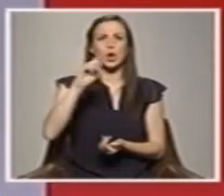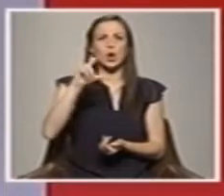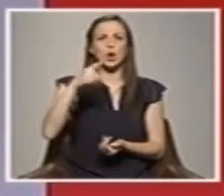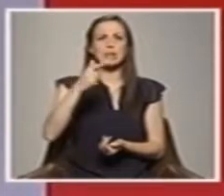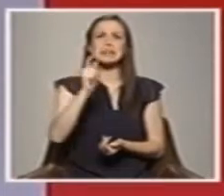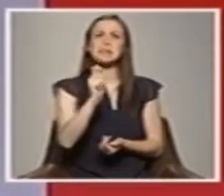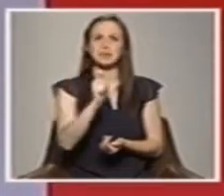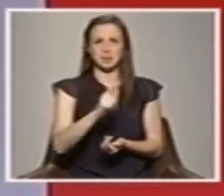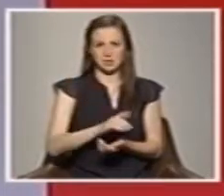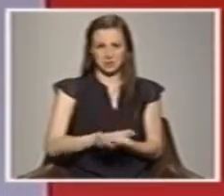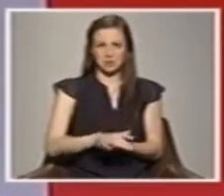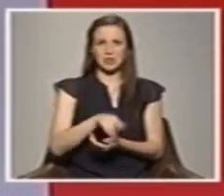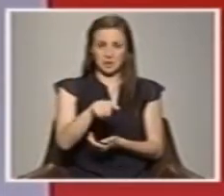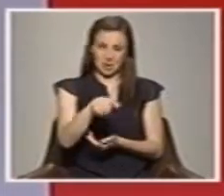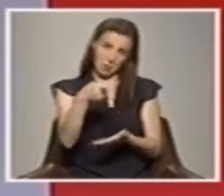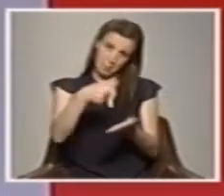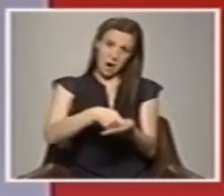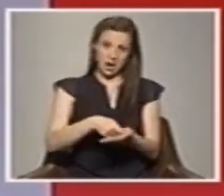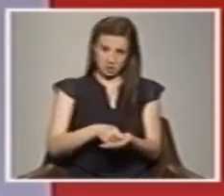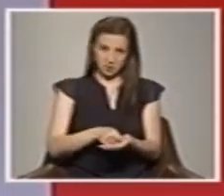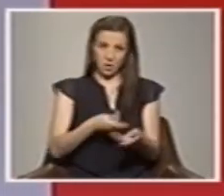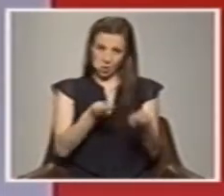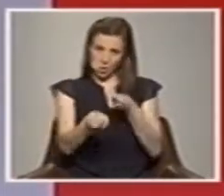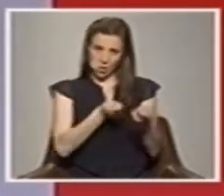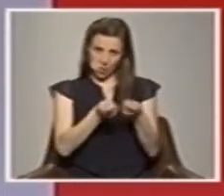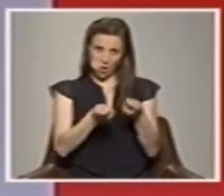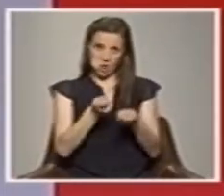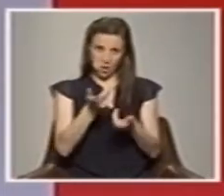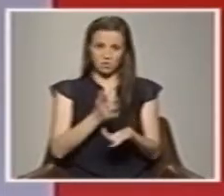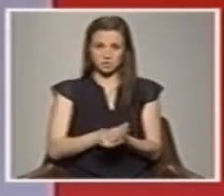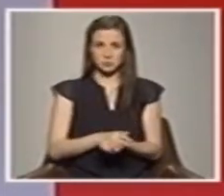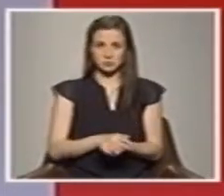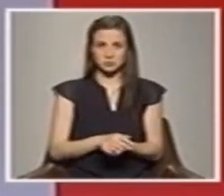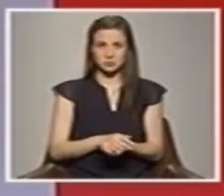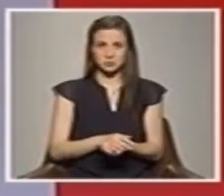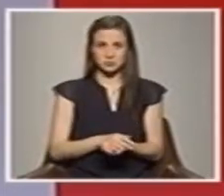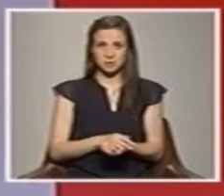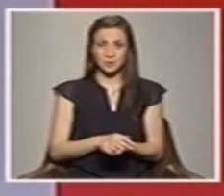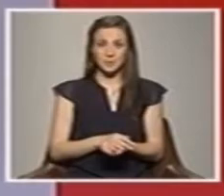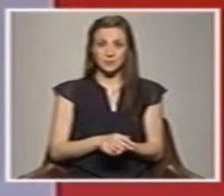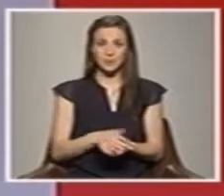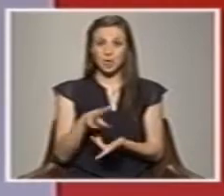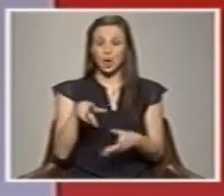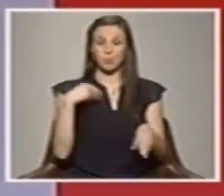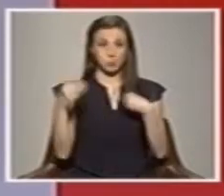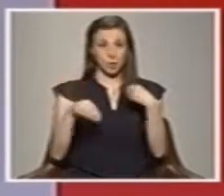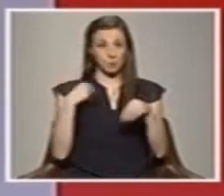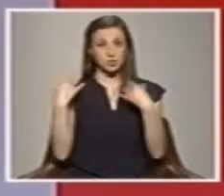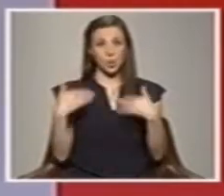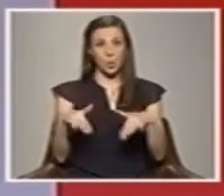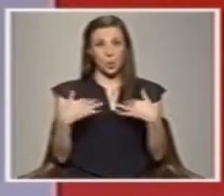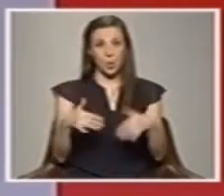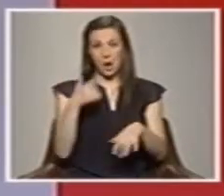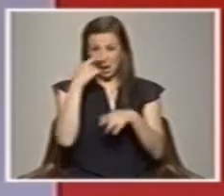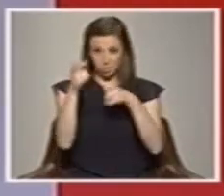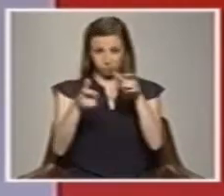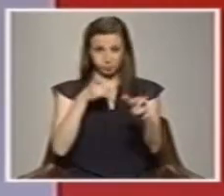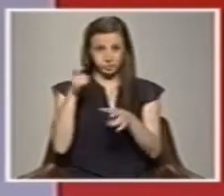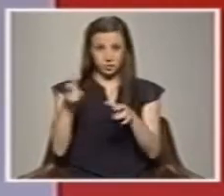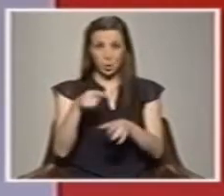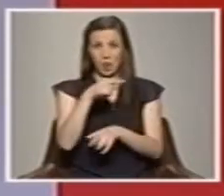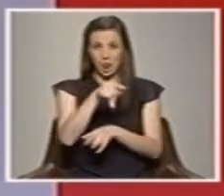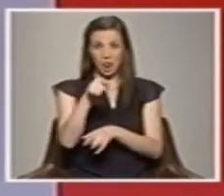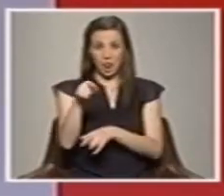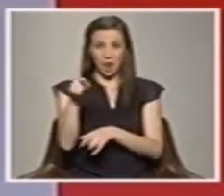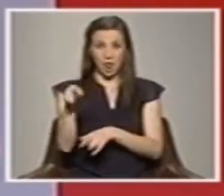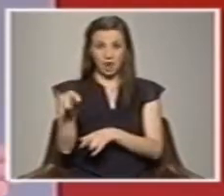a gestão do mercado, o meu papel, sim, é fazer a gestão do mercado, do Mercominho. E tenho uma preocupação muito grande com isso, porque tenho várias pessoas lá, temos